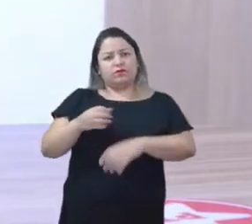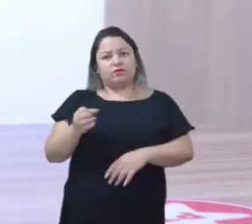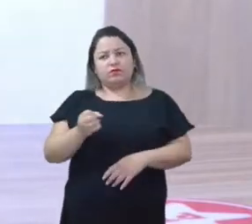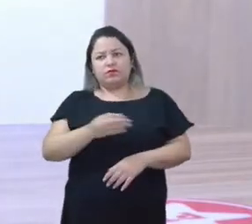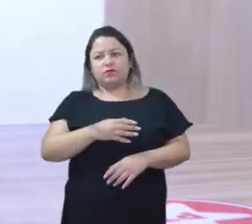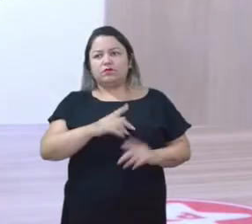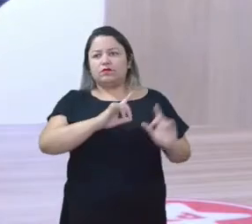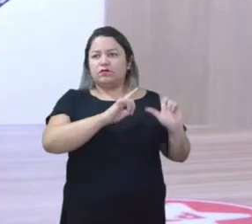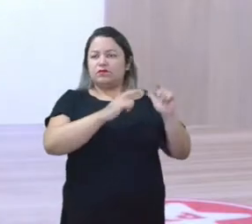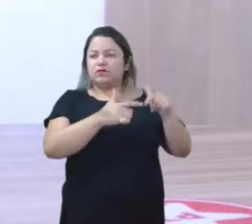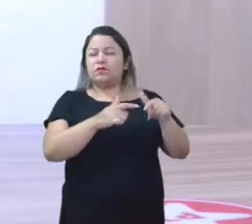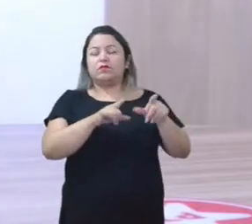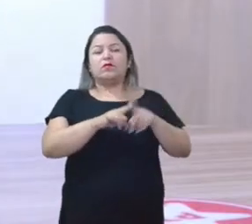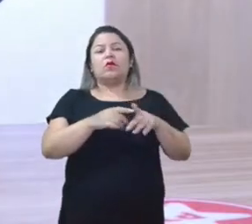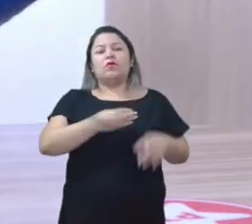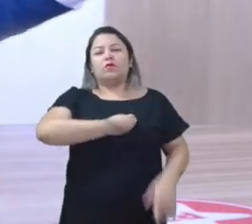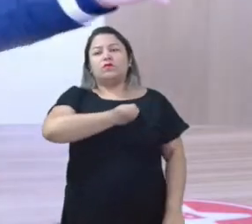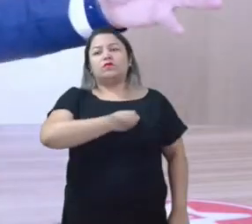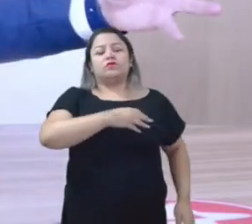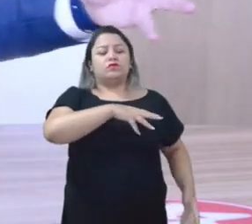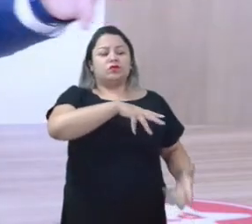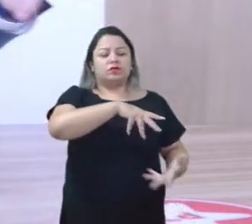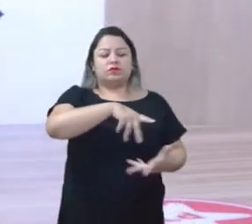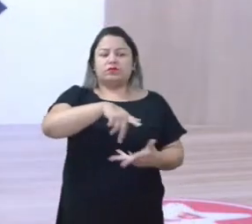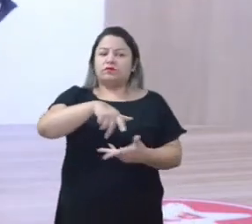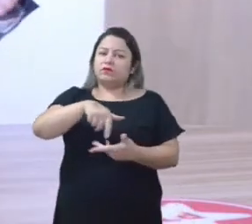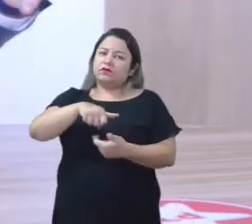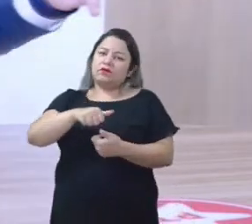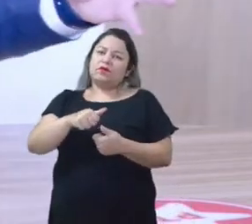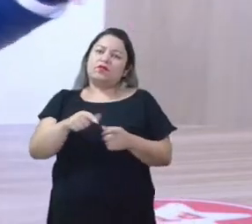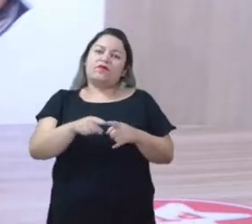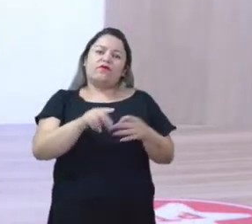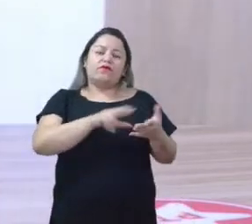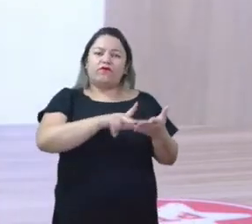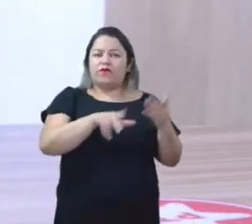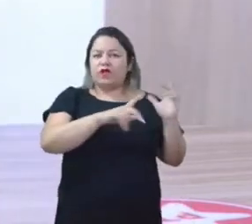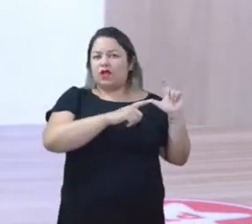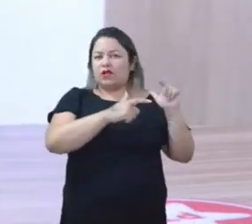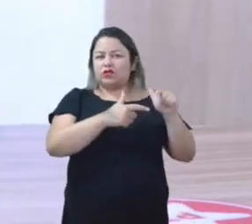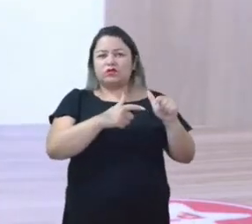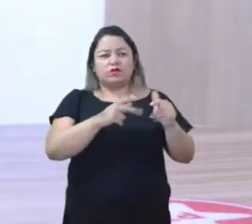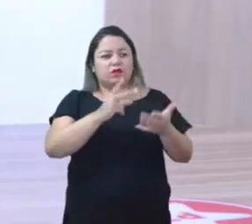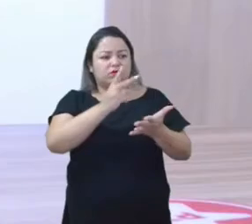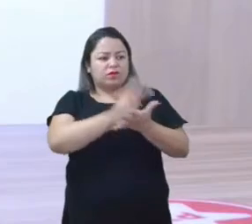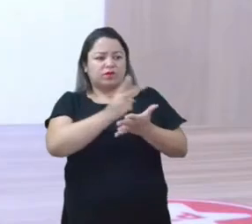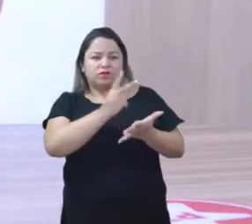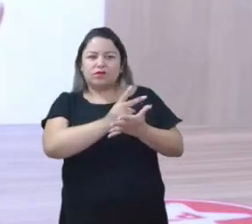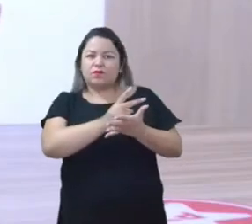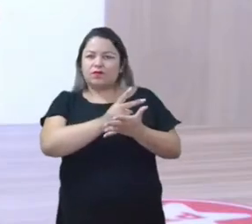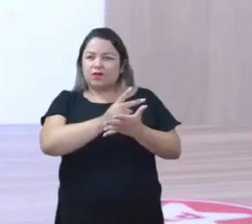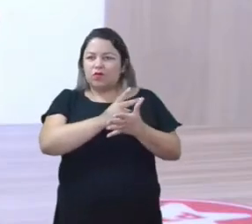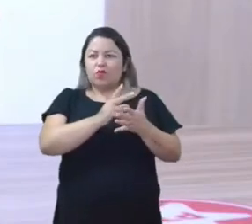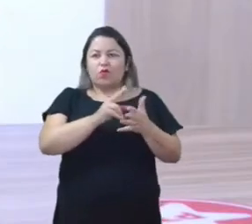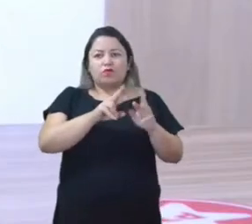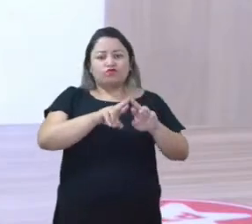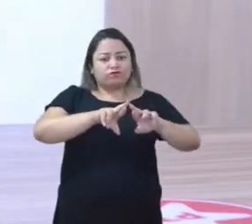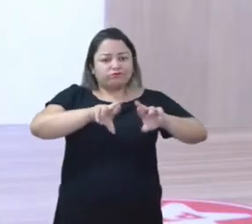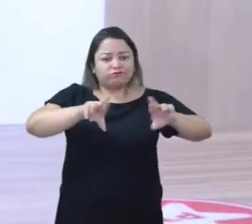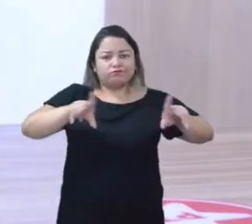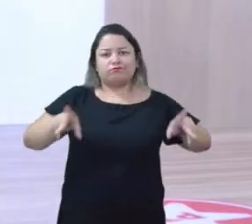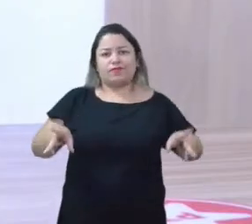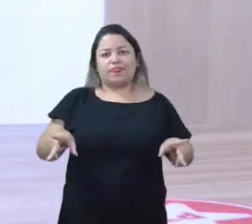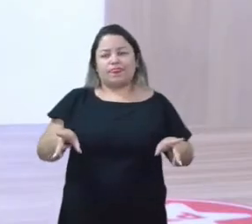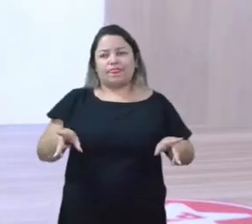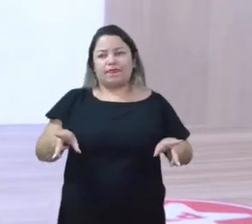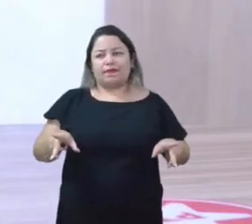gerações. Nós estamos vivendo um mundo intergeracional, várias gerações no mesmo tempo, com demandas diferentes. Então